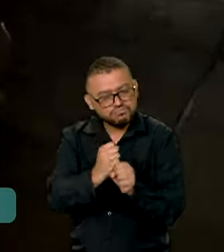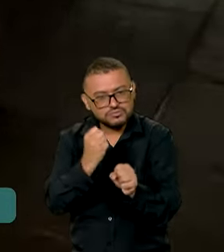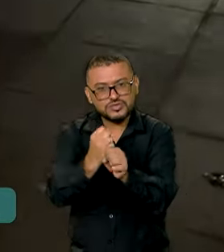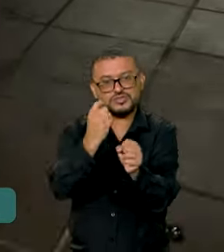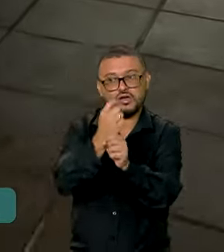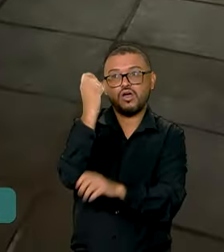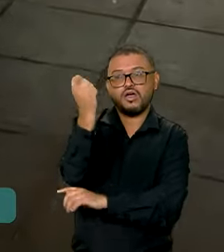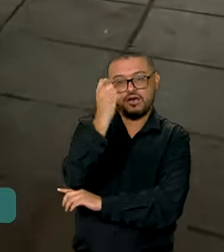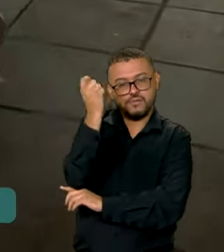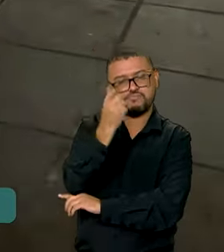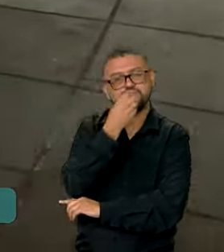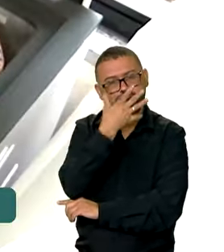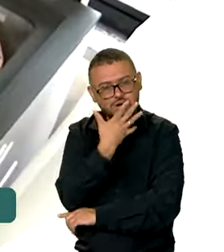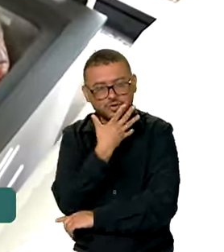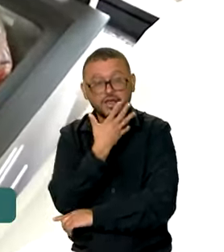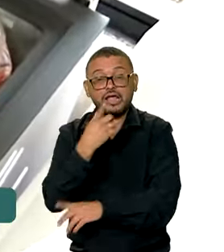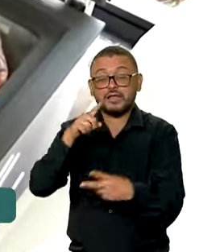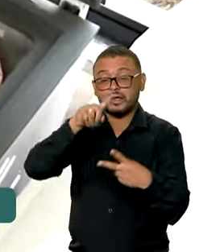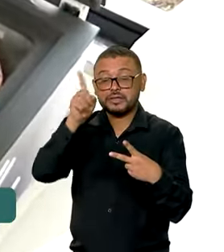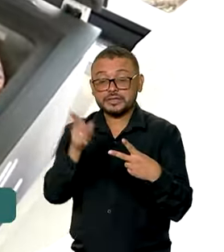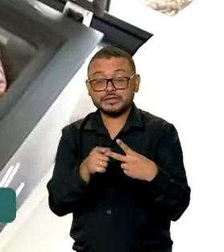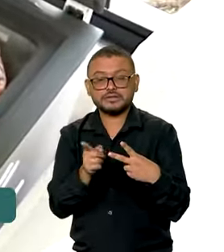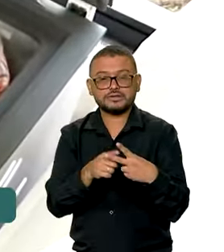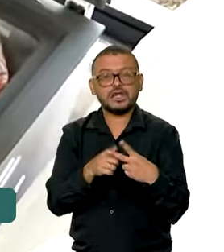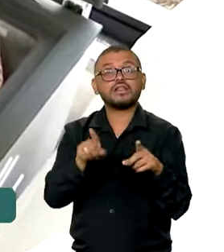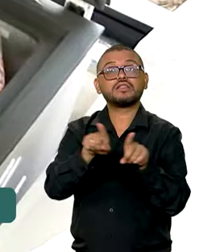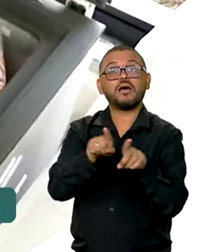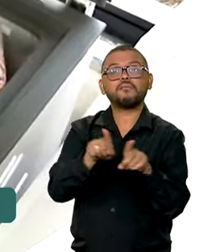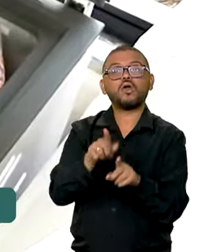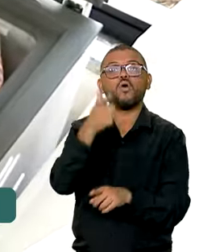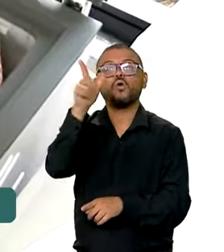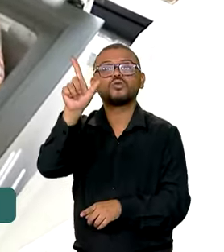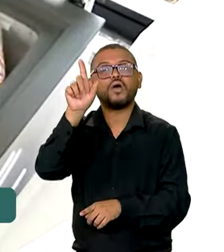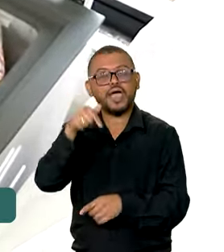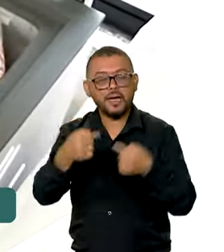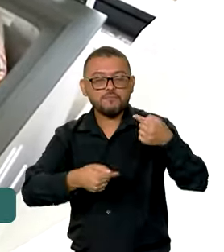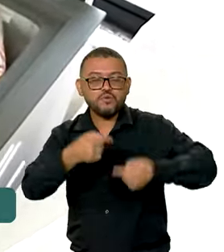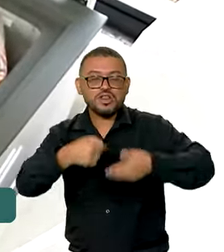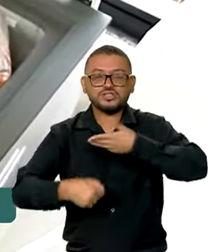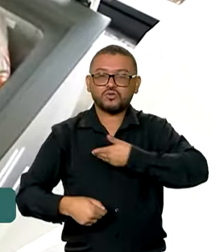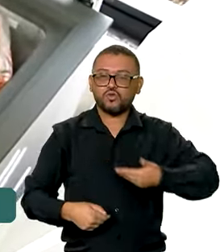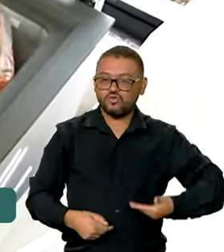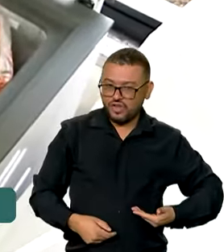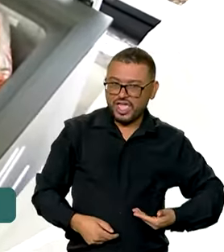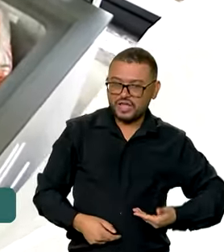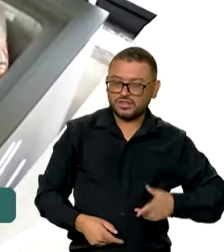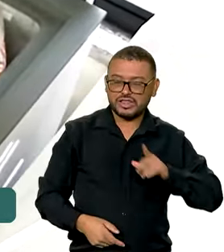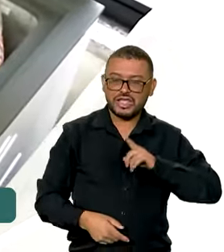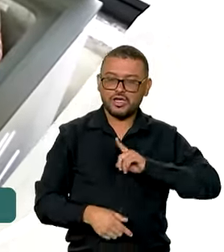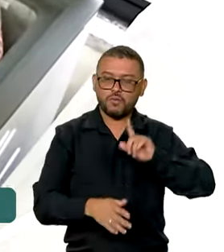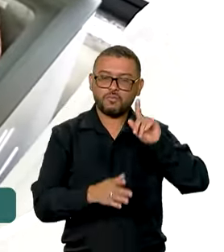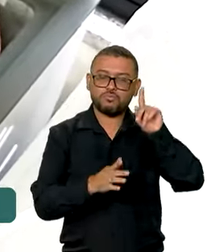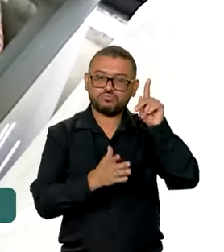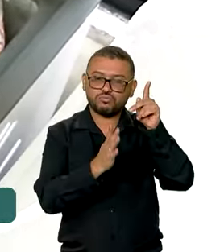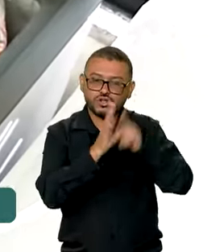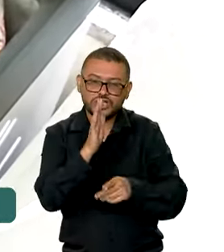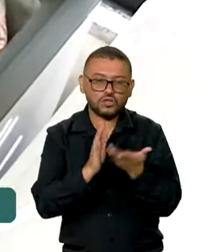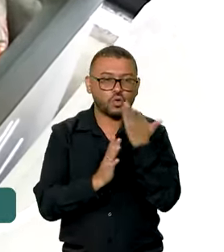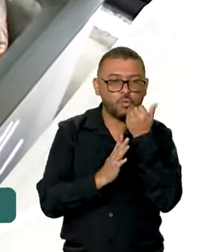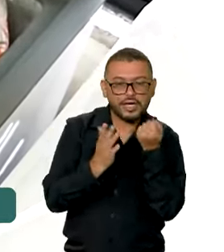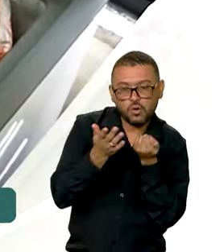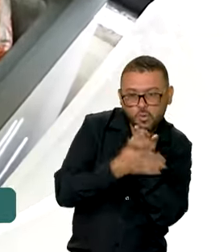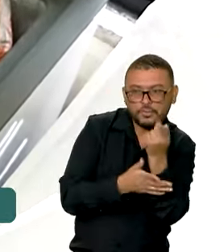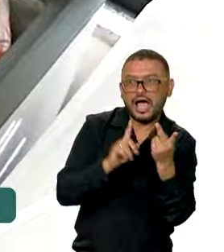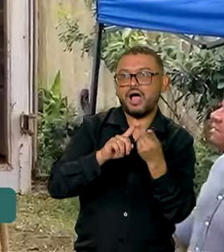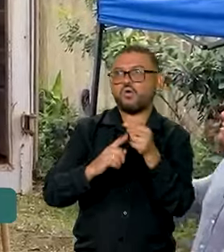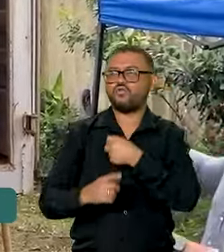vai muito longe. Então, além das doações, nós temos outro fator que são as políticas públicas, né? O programa de aquisição de alimentos do governo